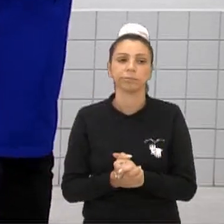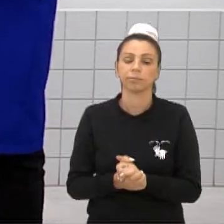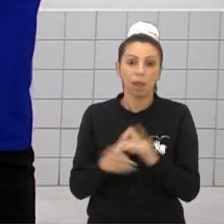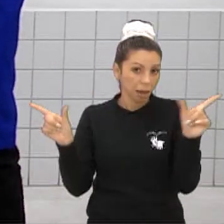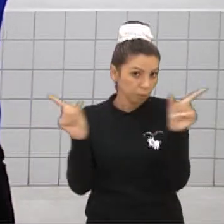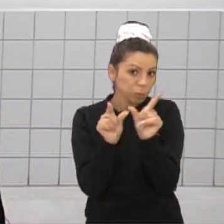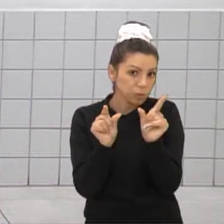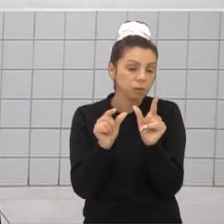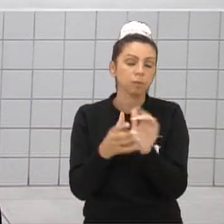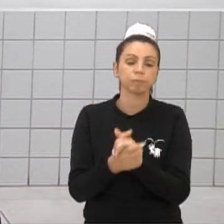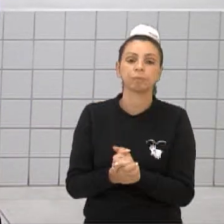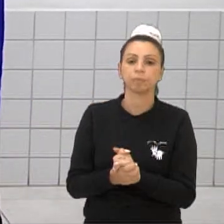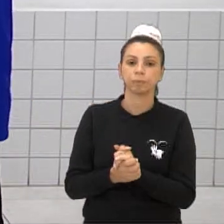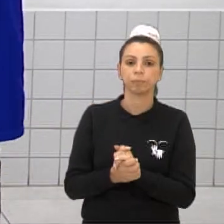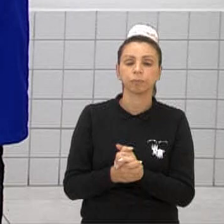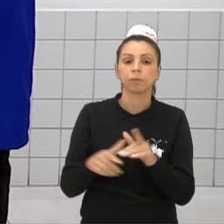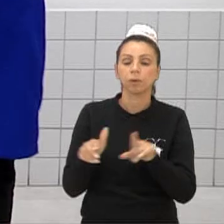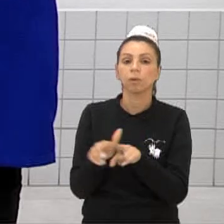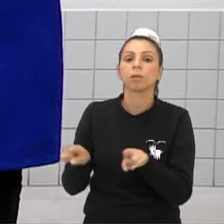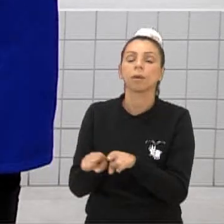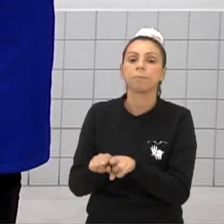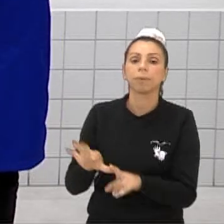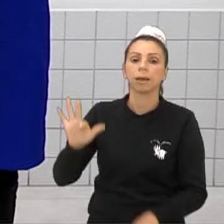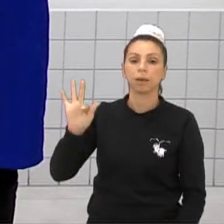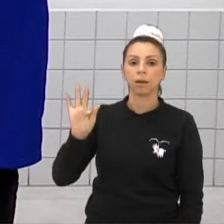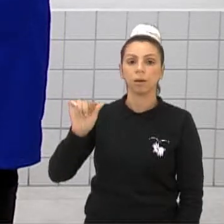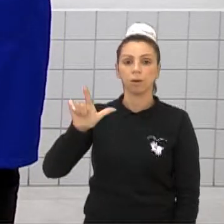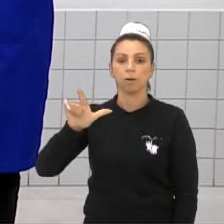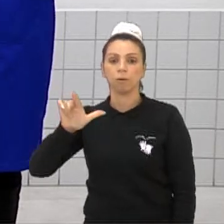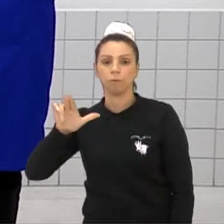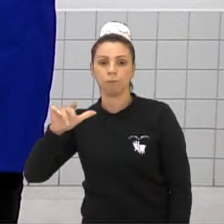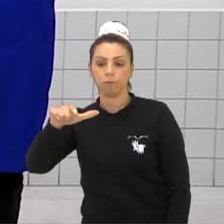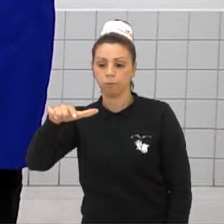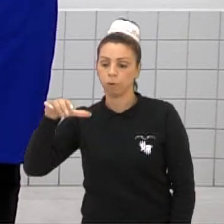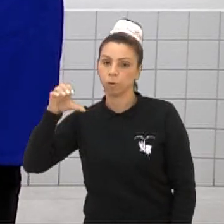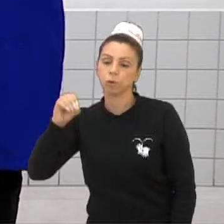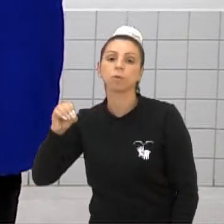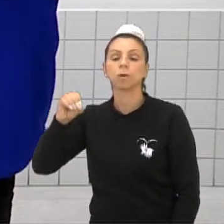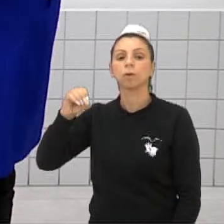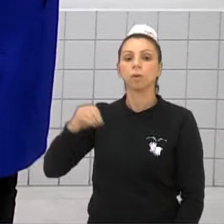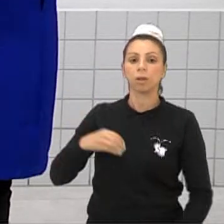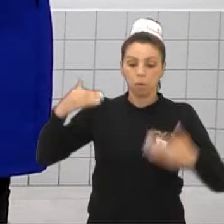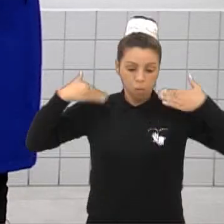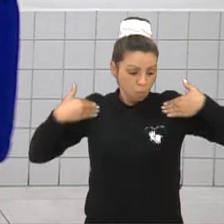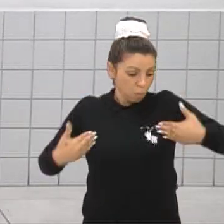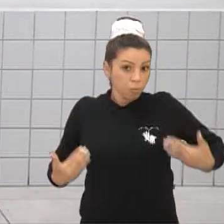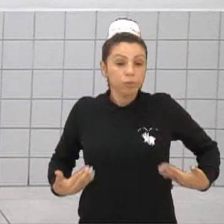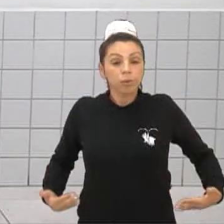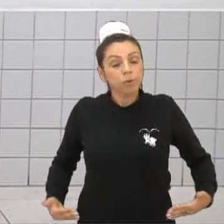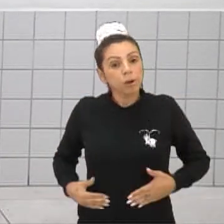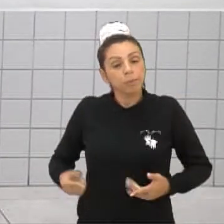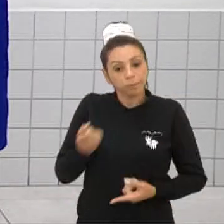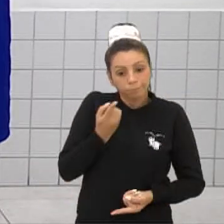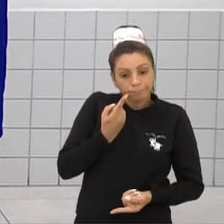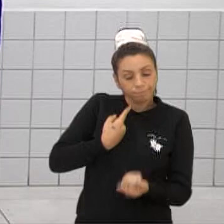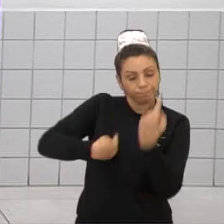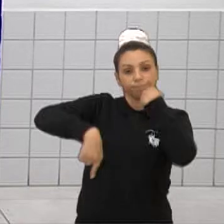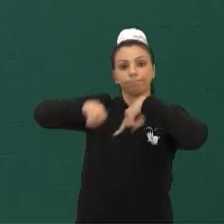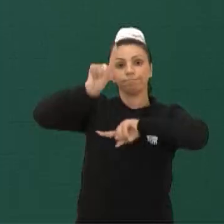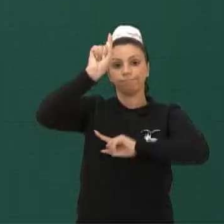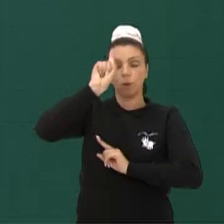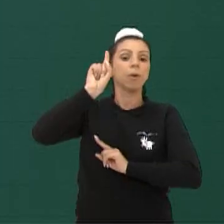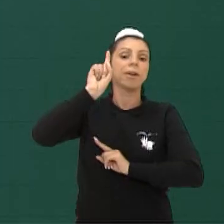E o Fluxus que aborda o body art, que eu acho fantástico, que é você transformar o seu próprio corpo como se fosse um